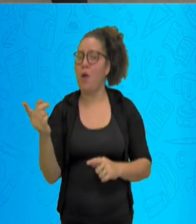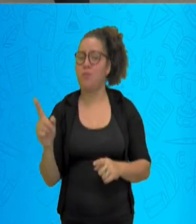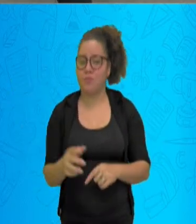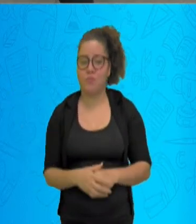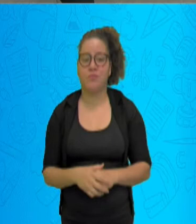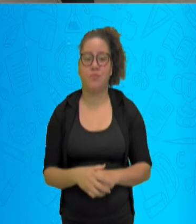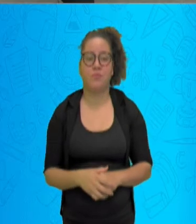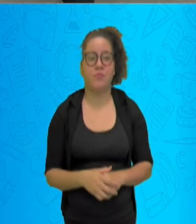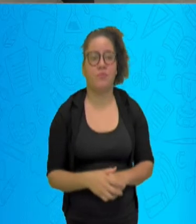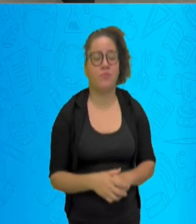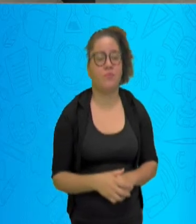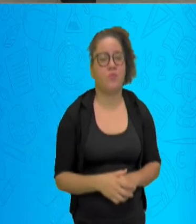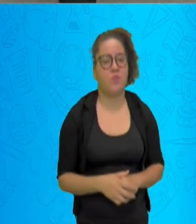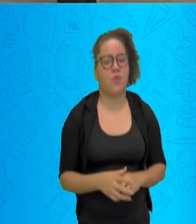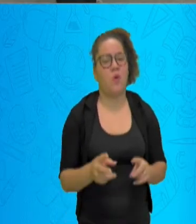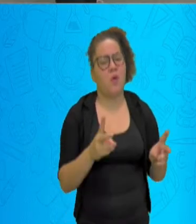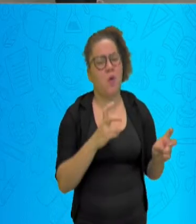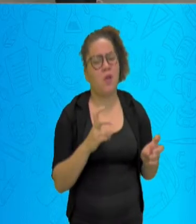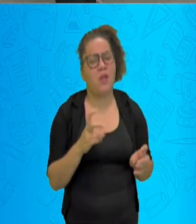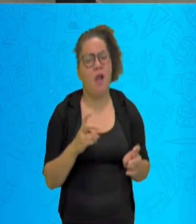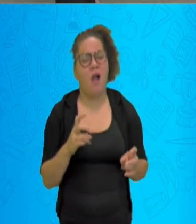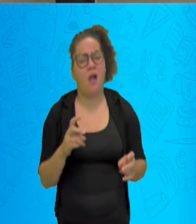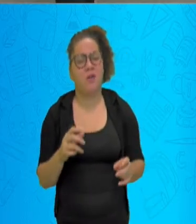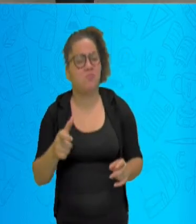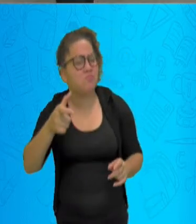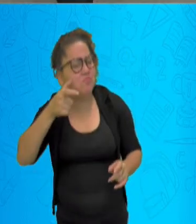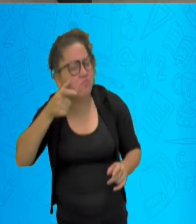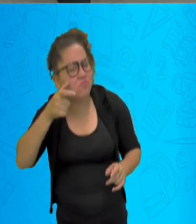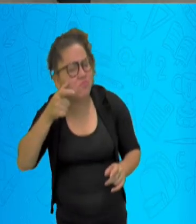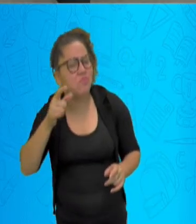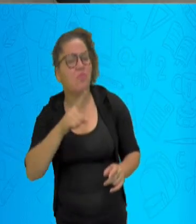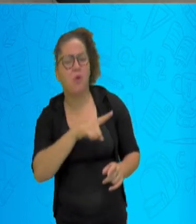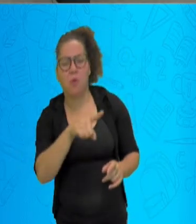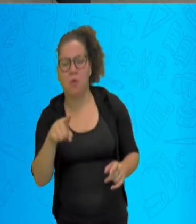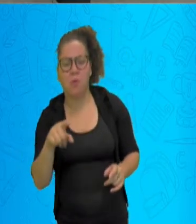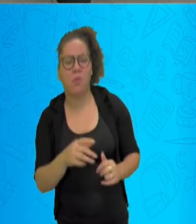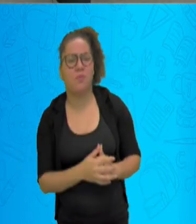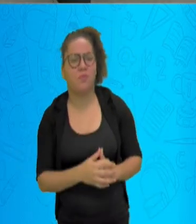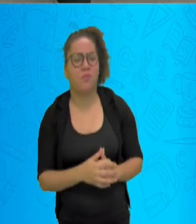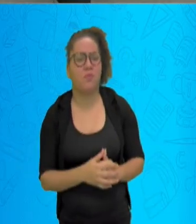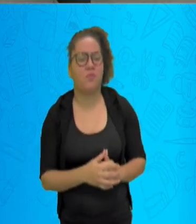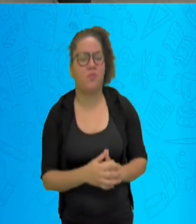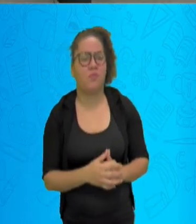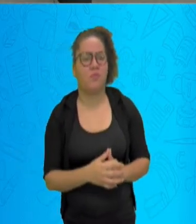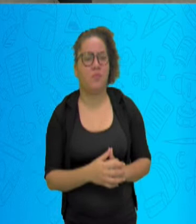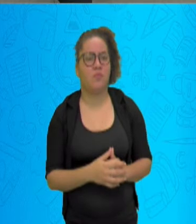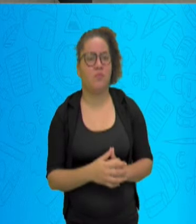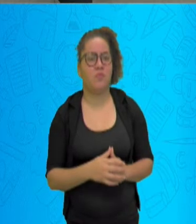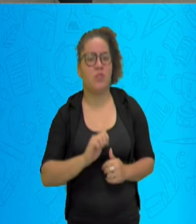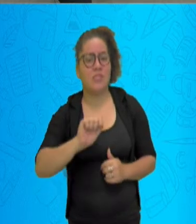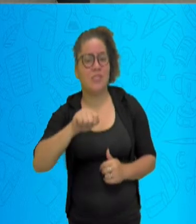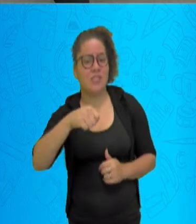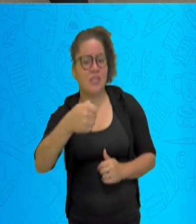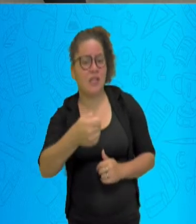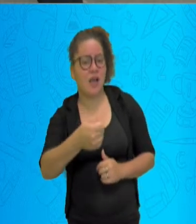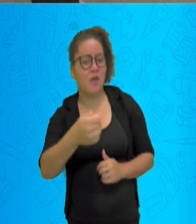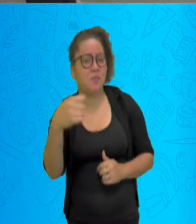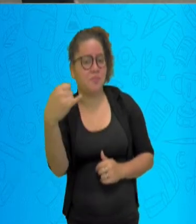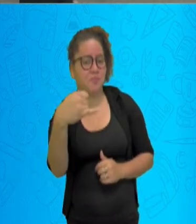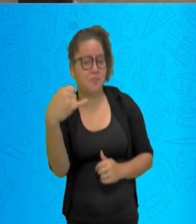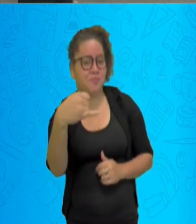coisa. Olha que interessante aqui nessa expressão, nessa adição algébrica aqui. Eu tenho um sinal